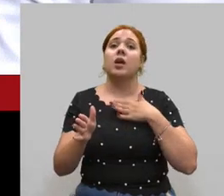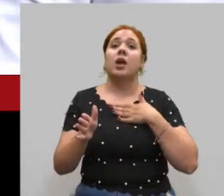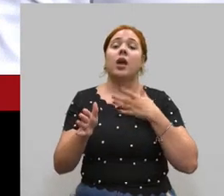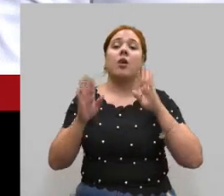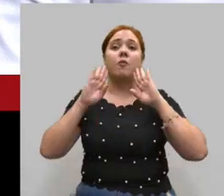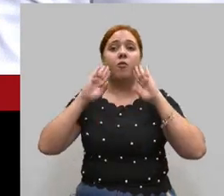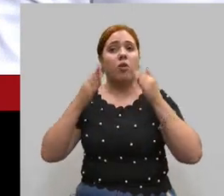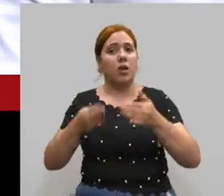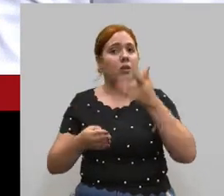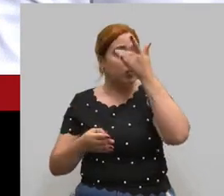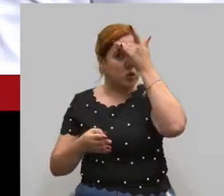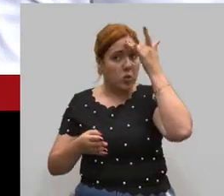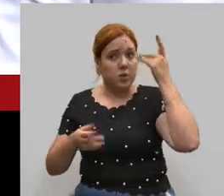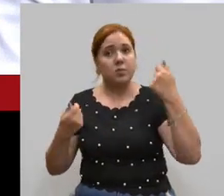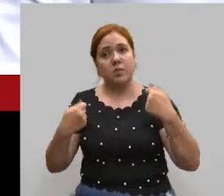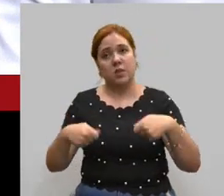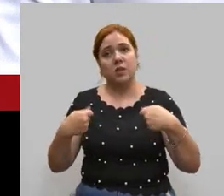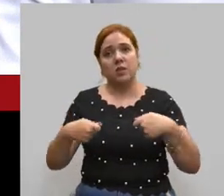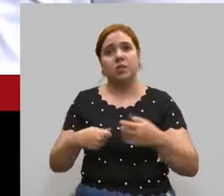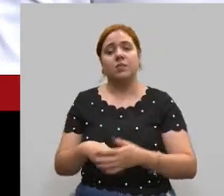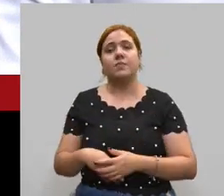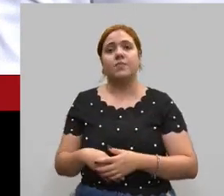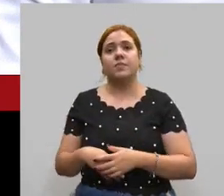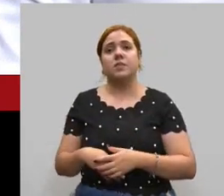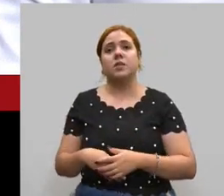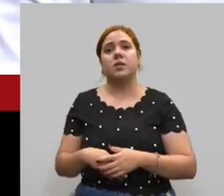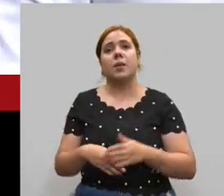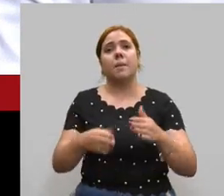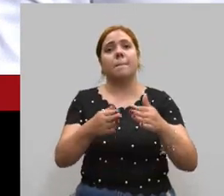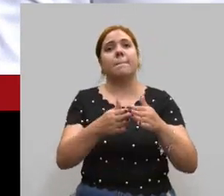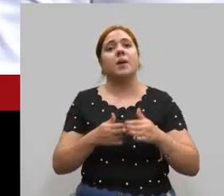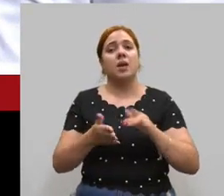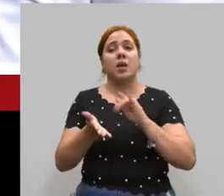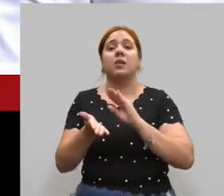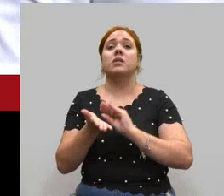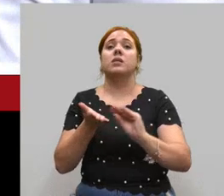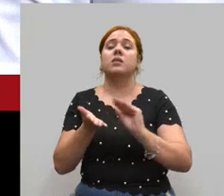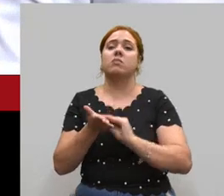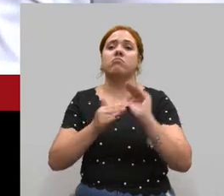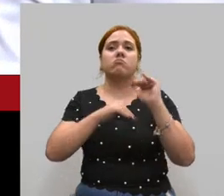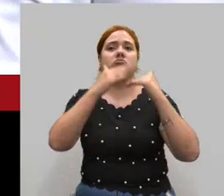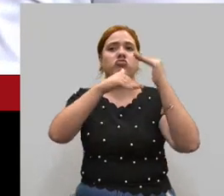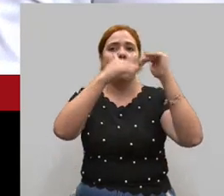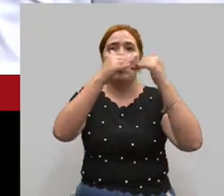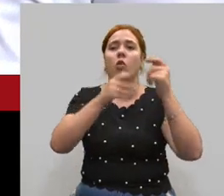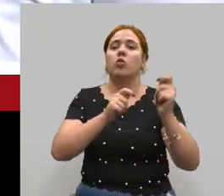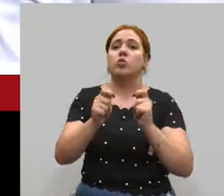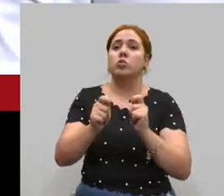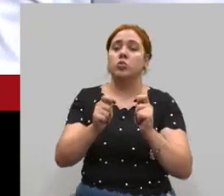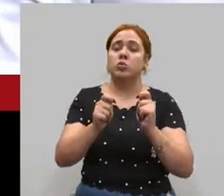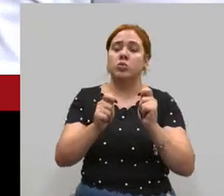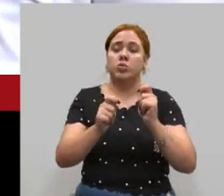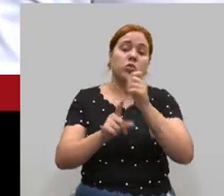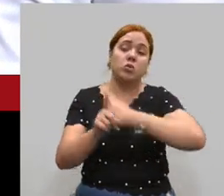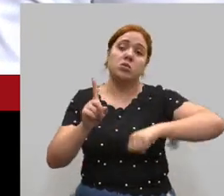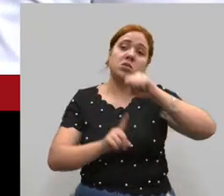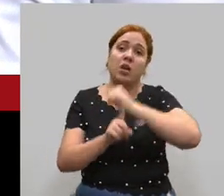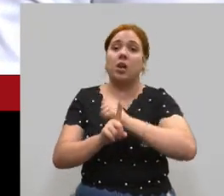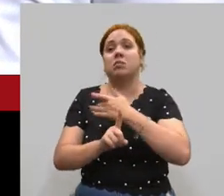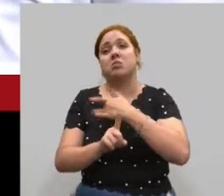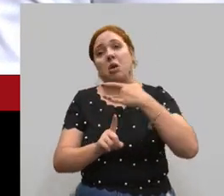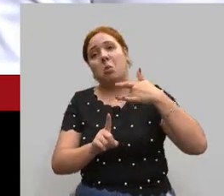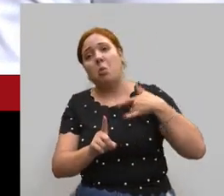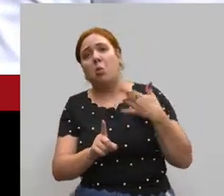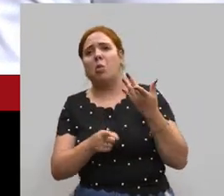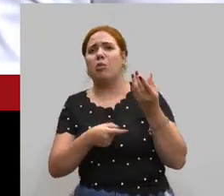que mais precisam né Porque só procura a secretaria de Desenvolvimento Social só procura a secretaria de saúde dos Municípios